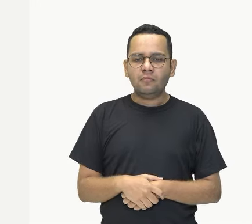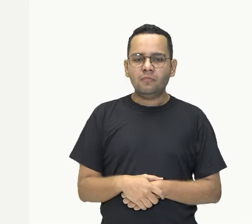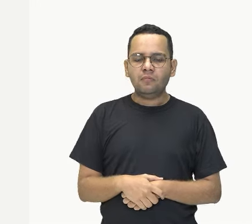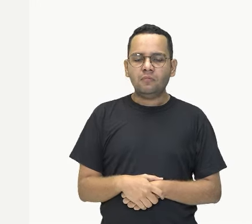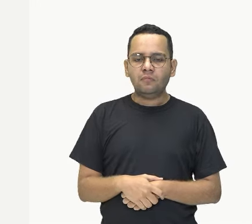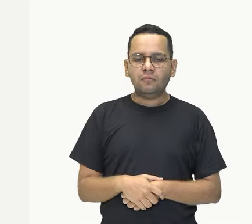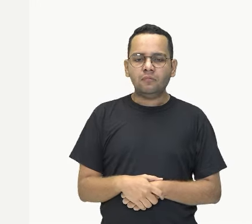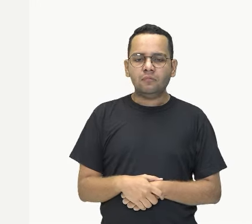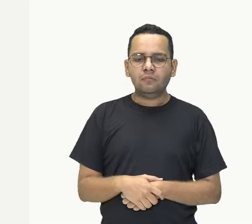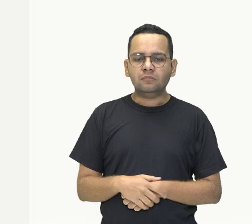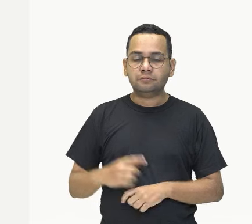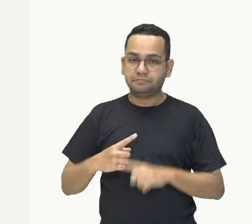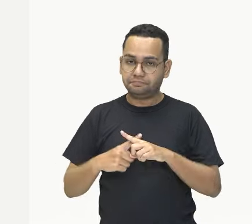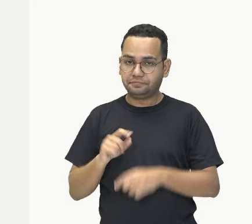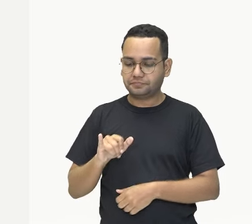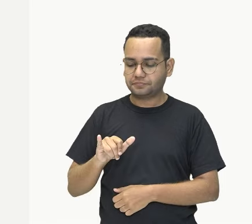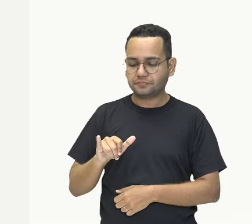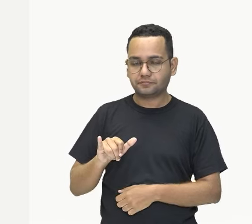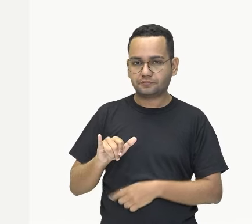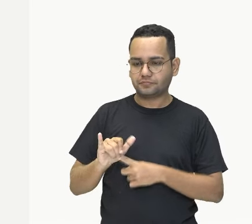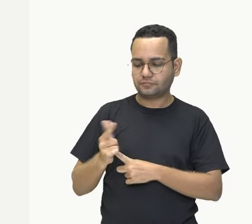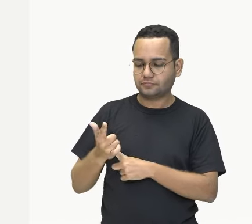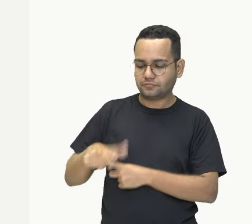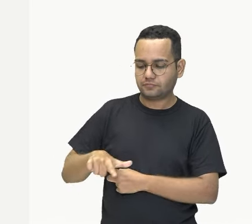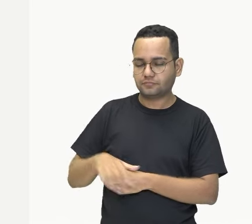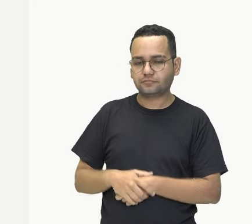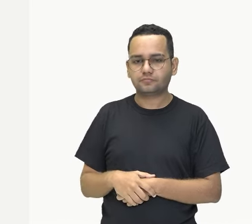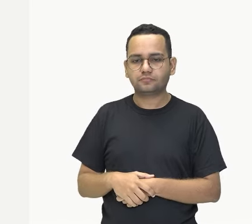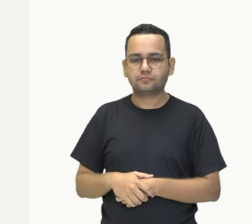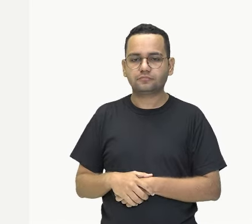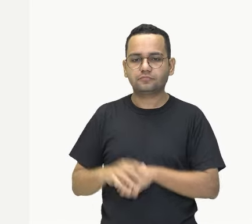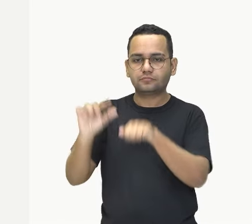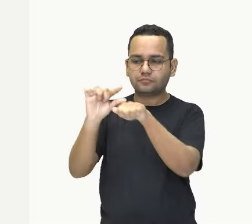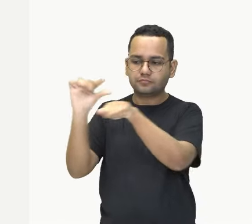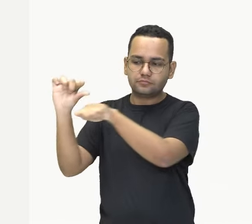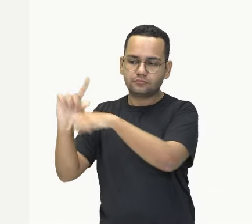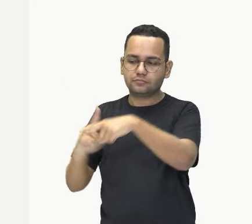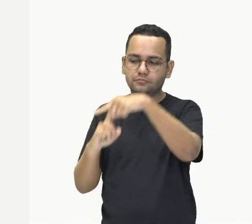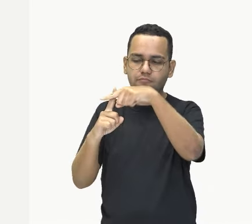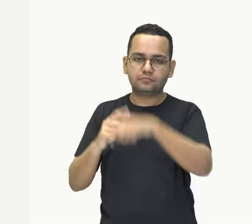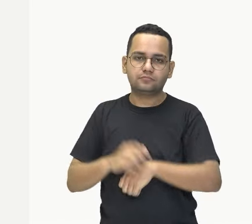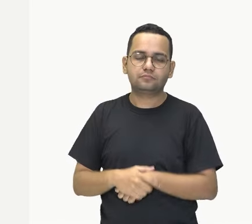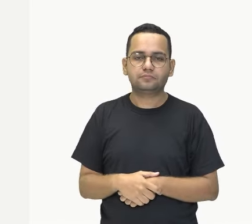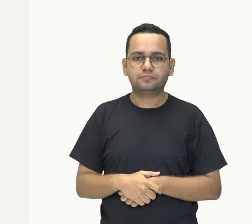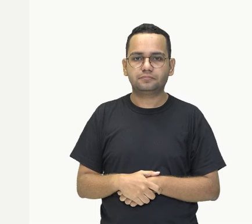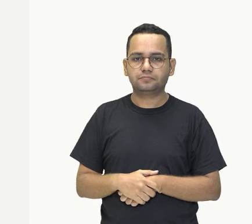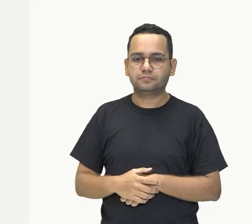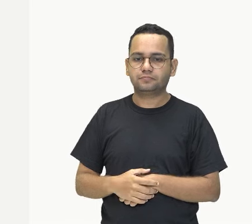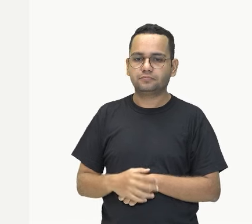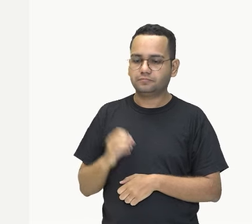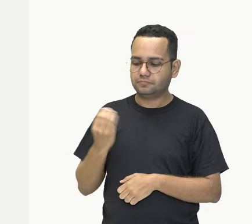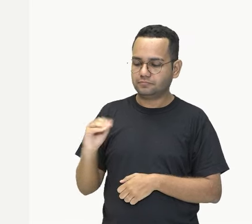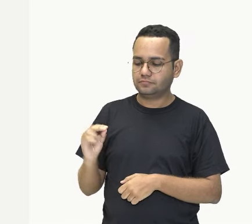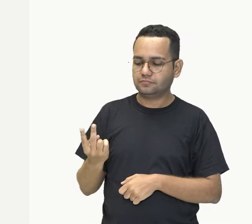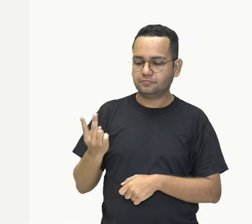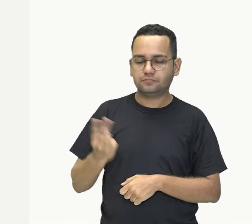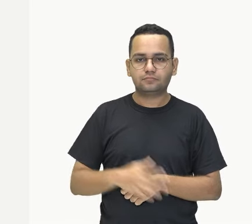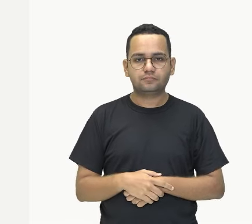y, conserva a base e soma os expoentes. 1 mais 1,